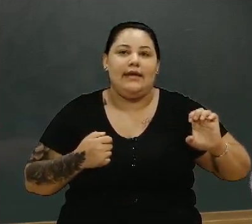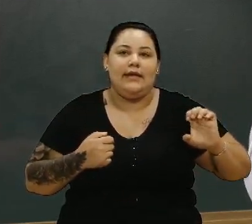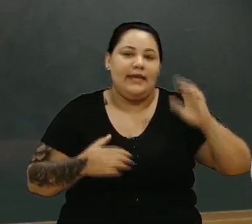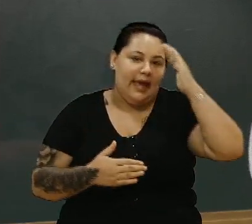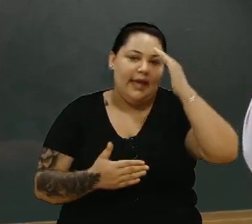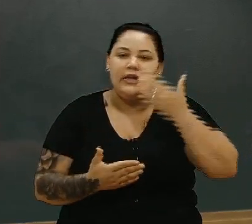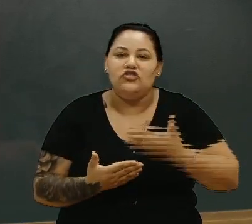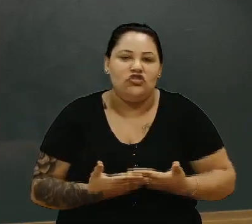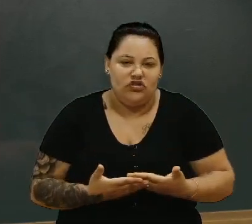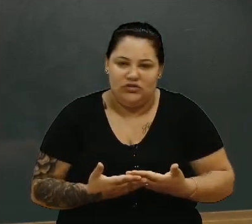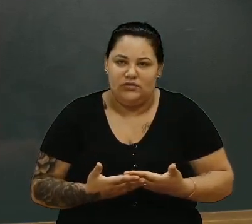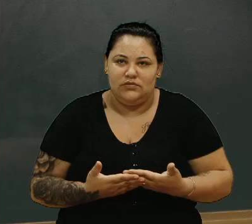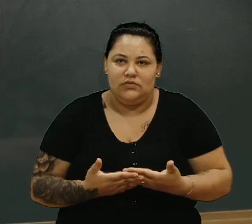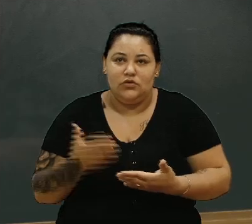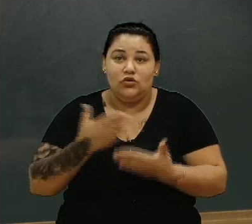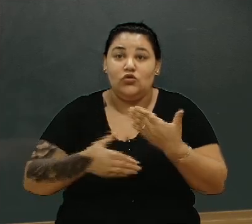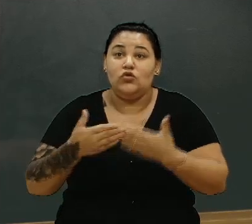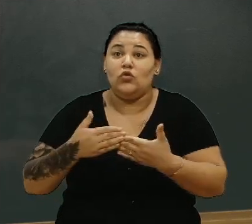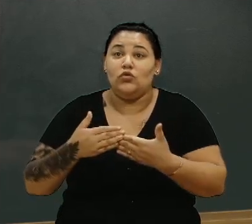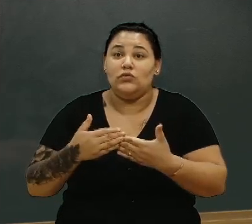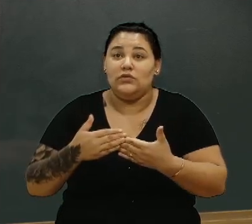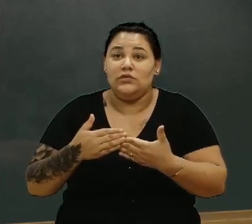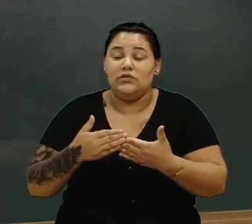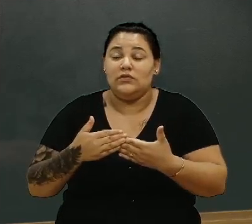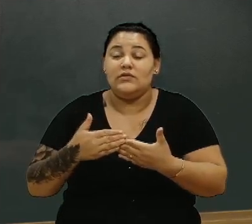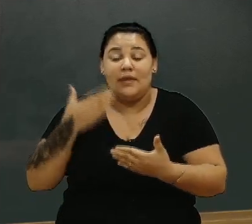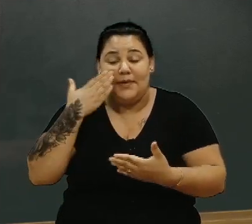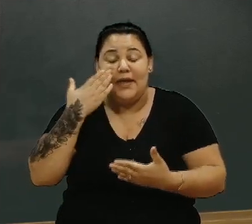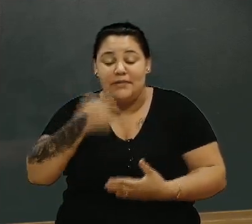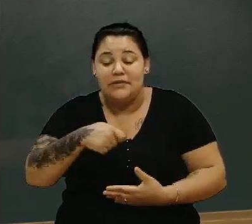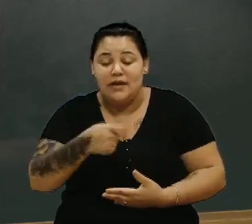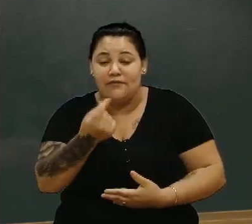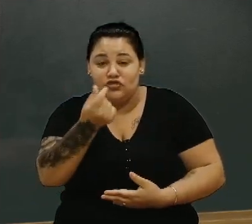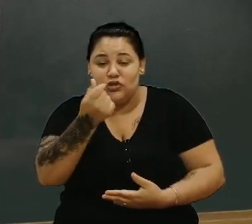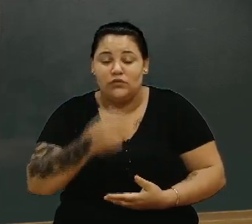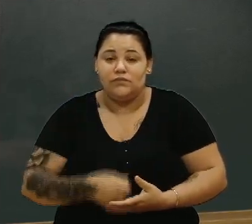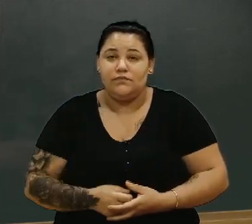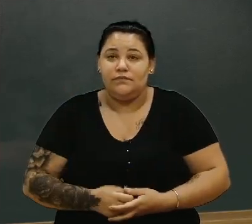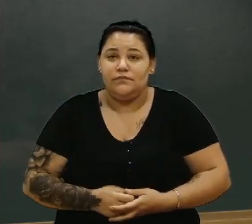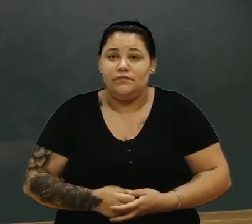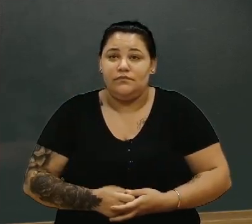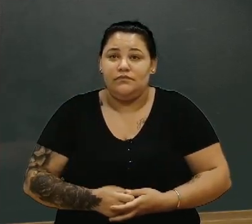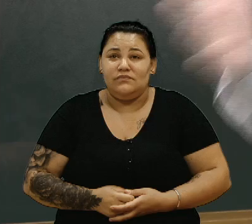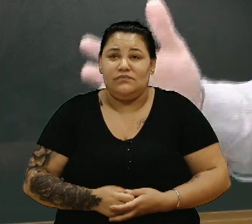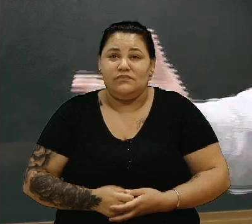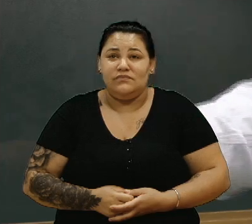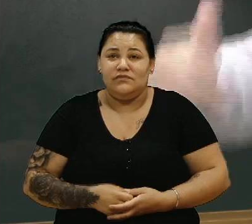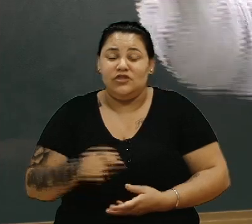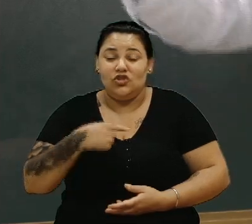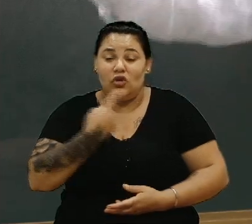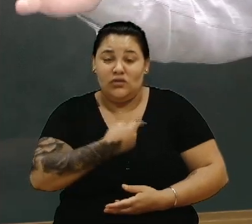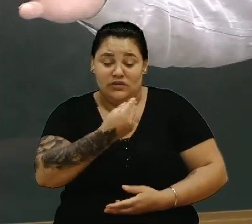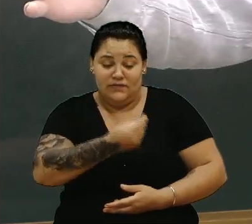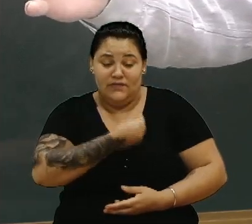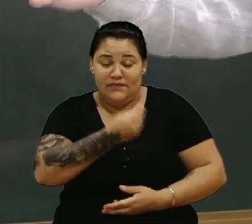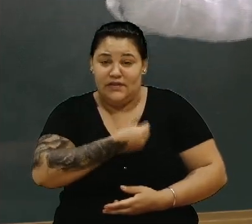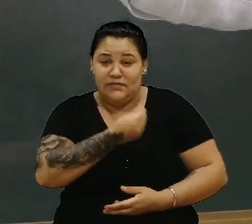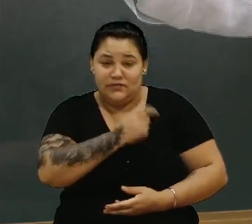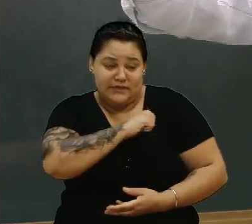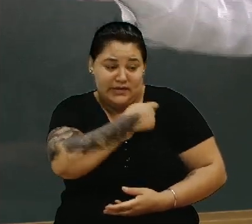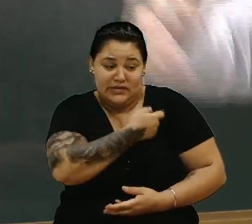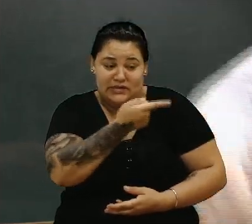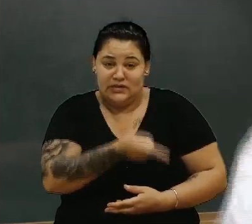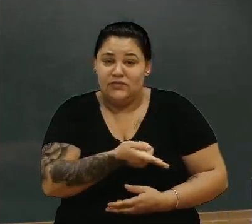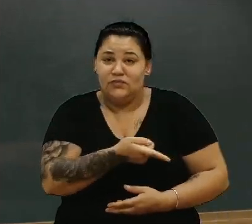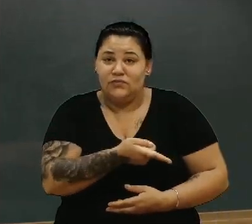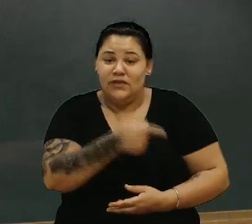necessário enviar. Todos acreditavam. Bom, nós vivemos com uma fiscalização, essa casa pelo Tribunal de